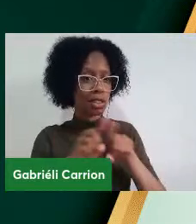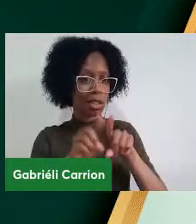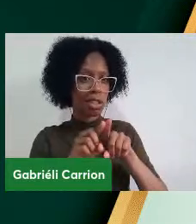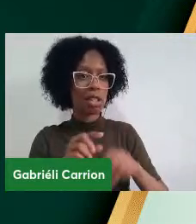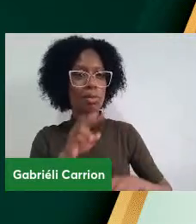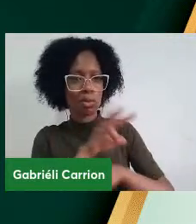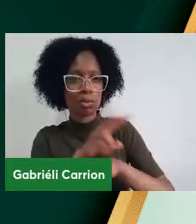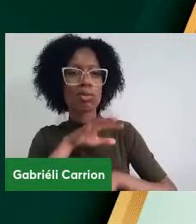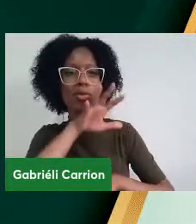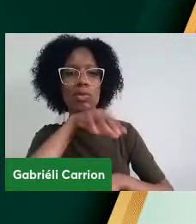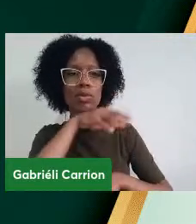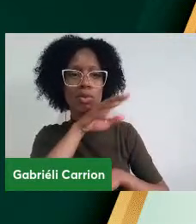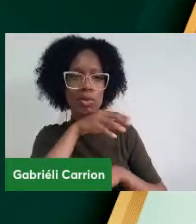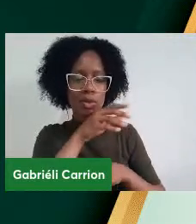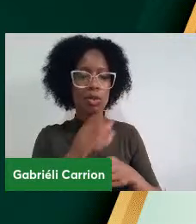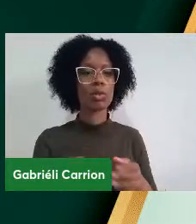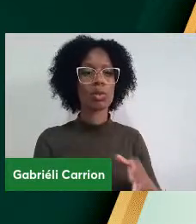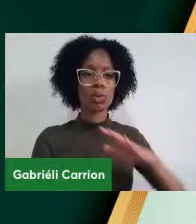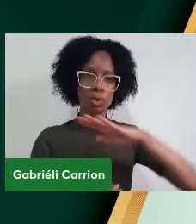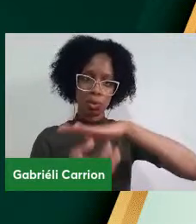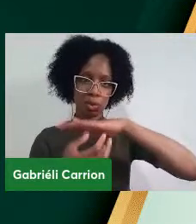do campus Dom Pedrito.